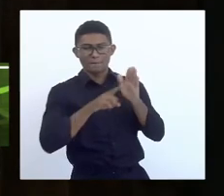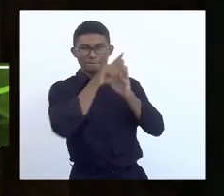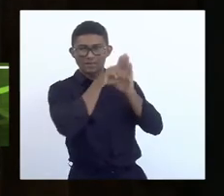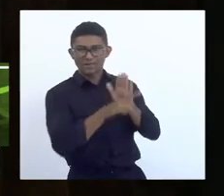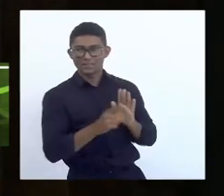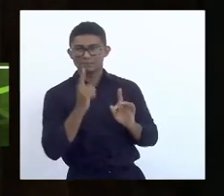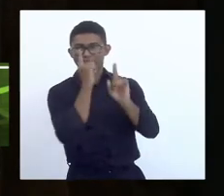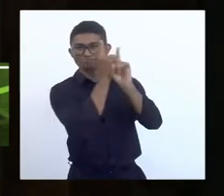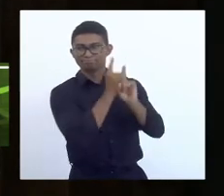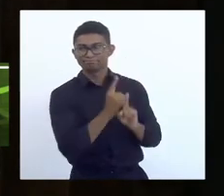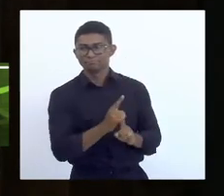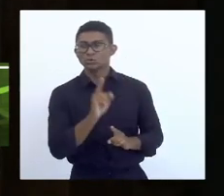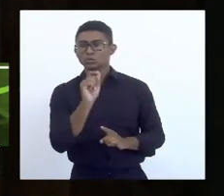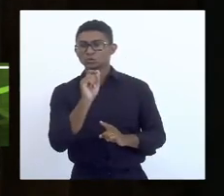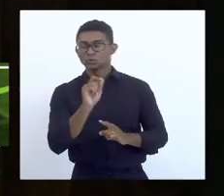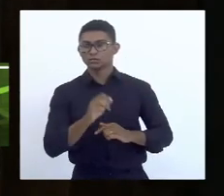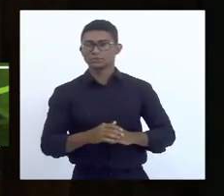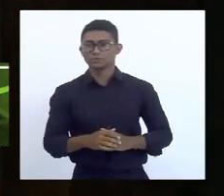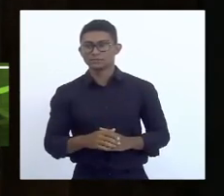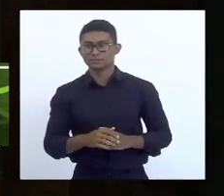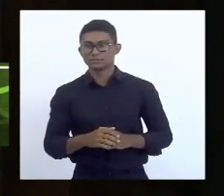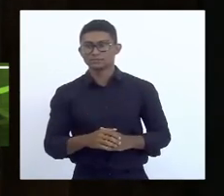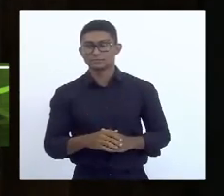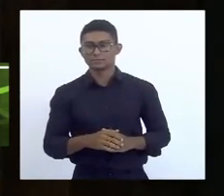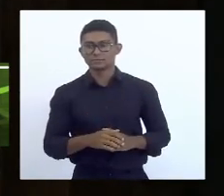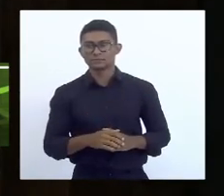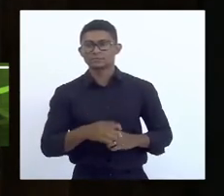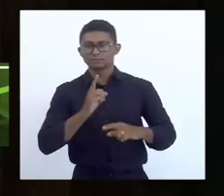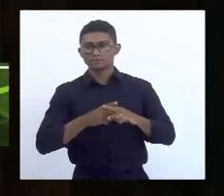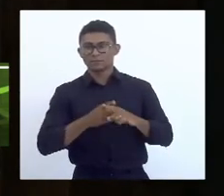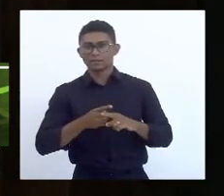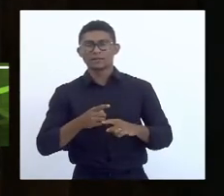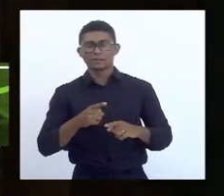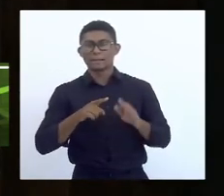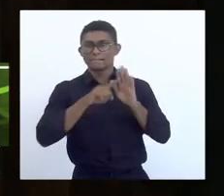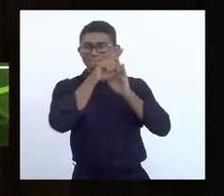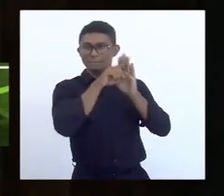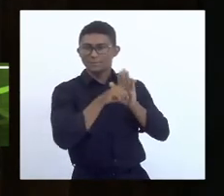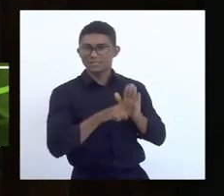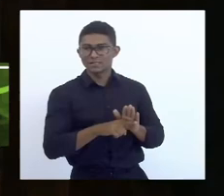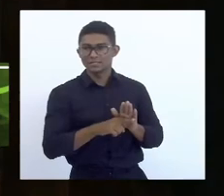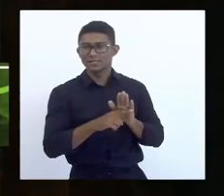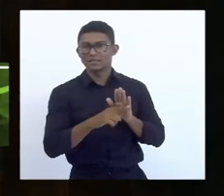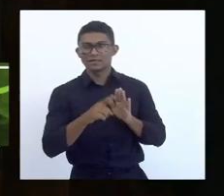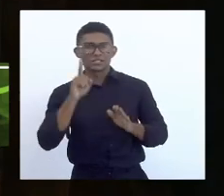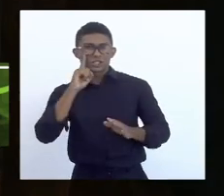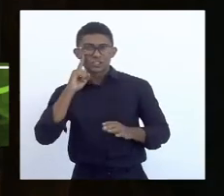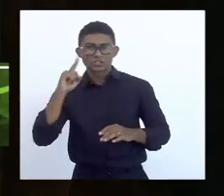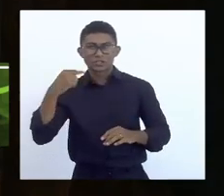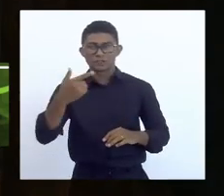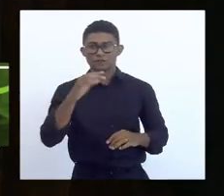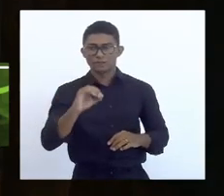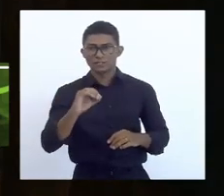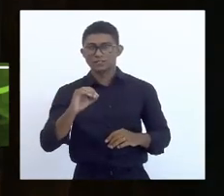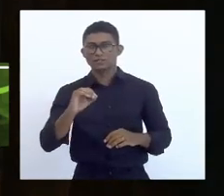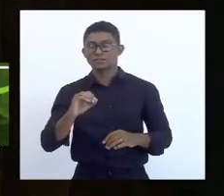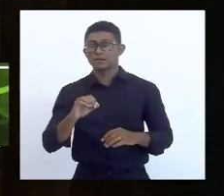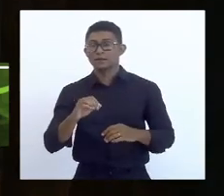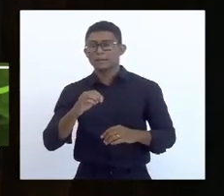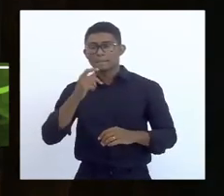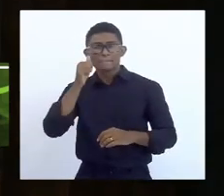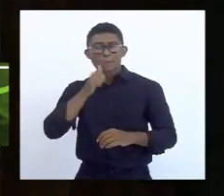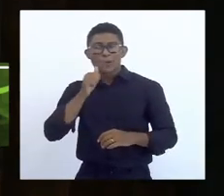já conseguimos, porque em 20 dias de lançamento, 1.500 mulheres responderam